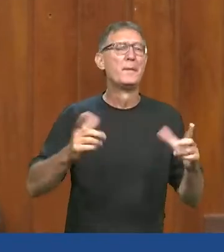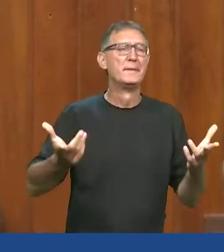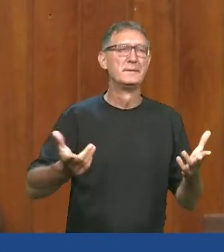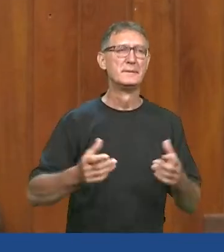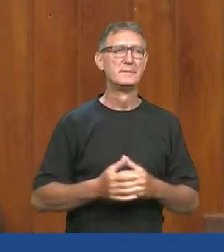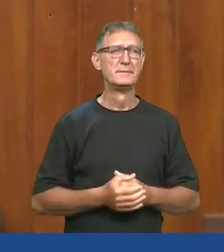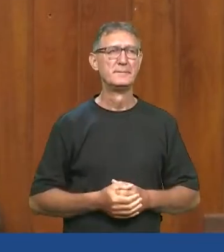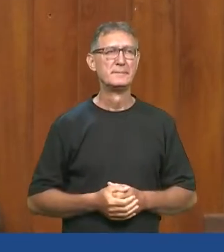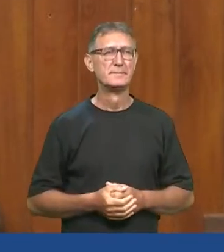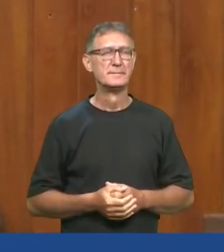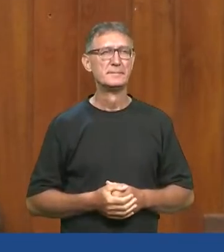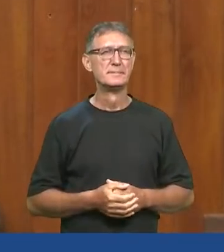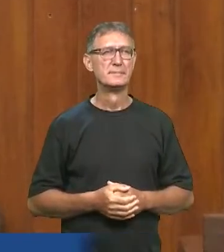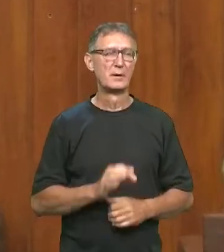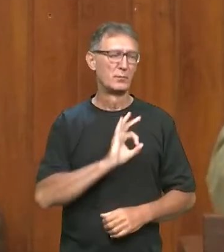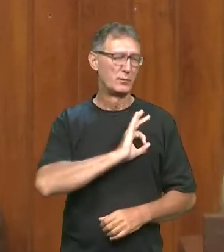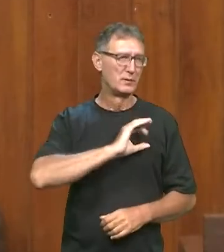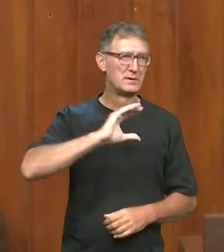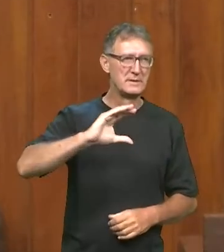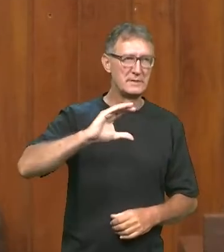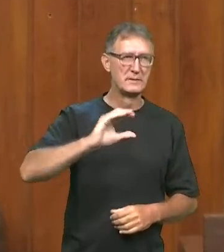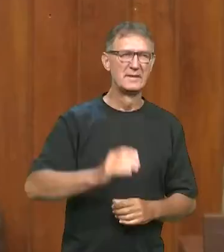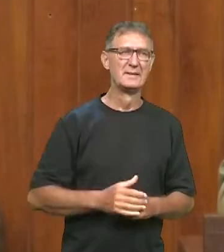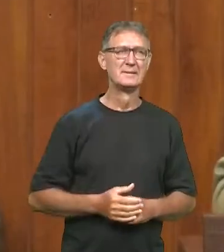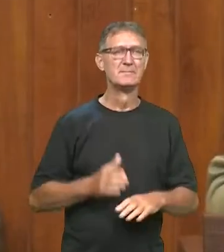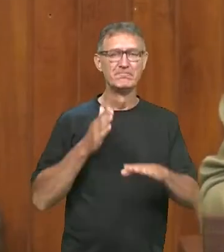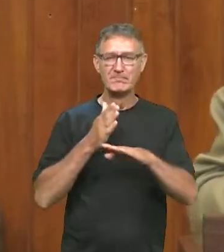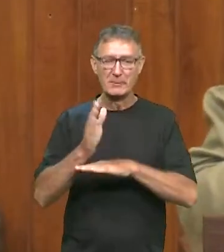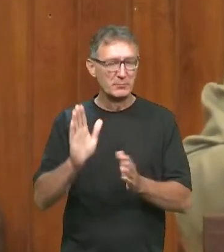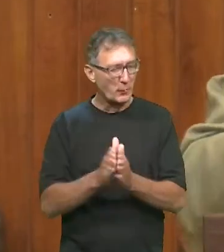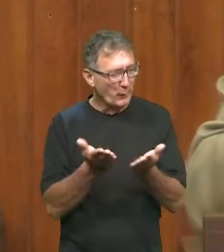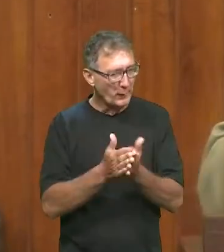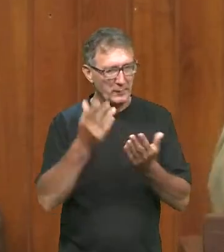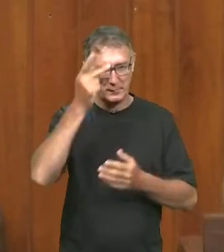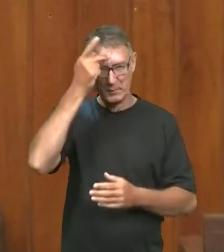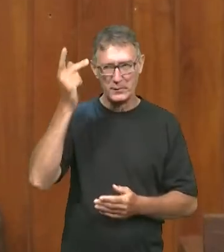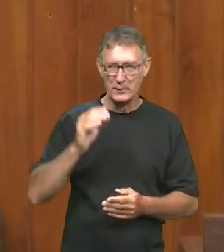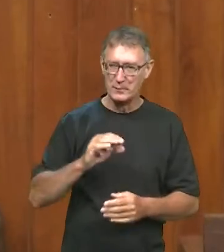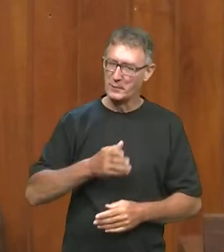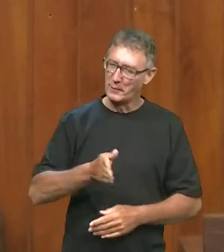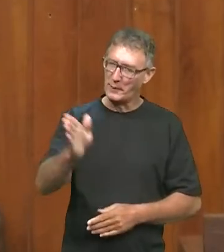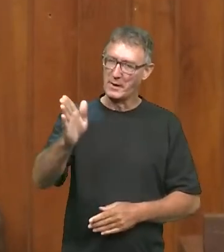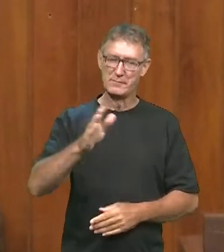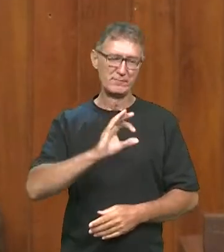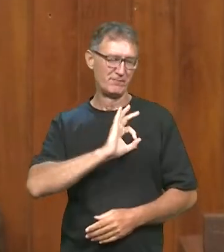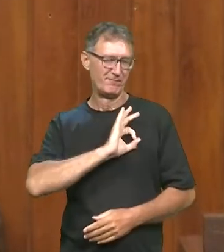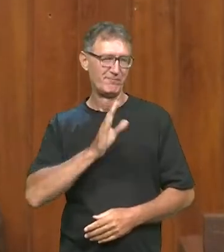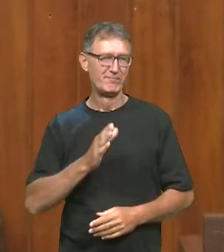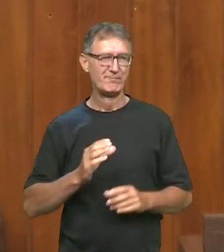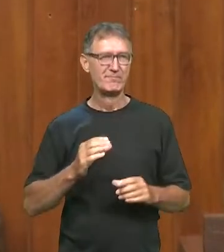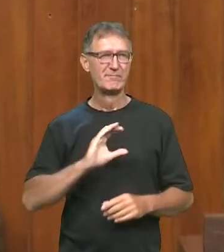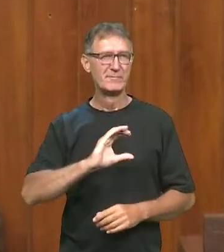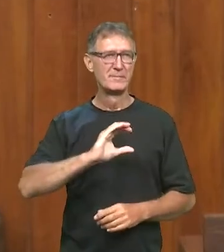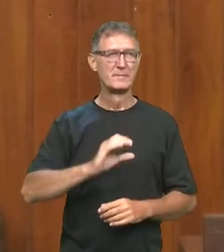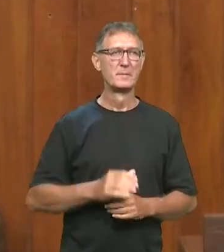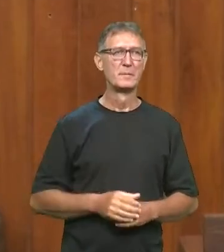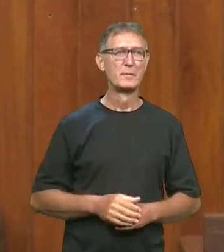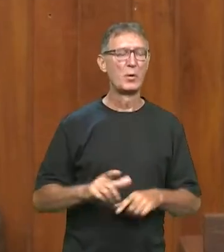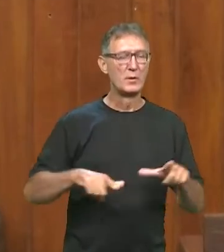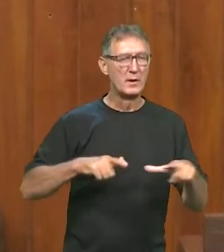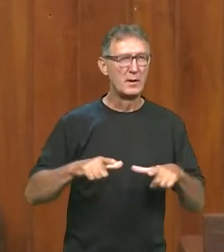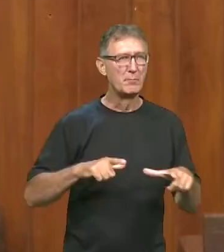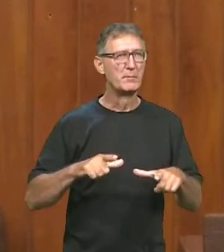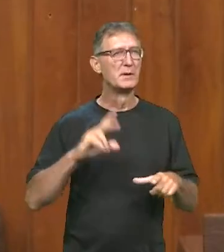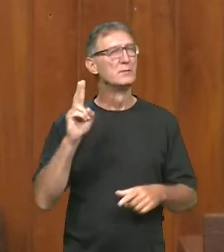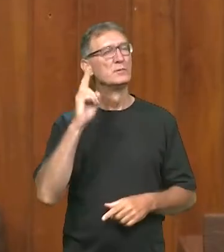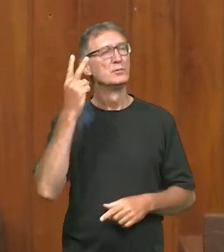Feff? A Polícia Civil. Então, o trabalho desses valorosos policiais aqui,